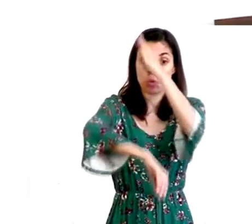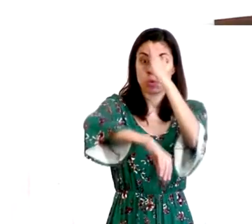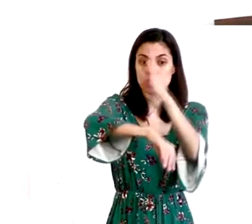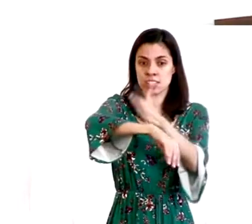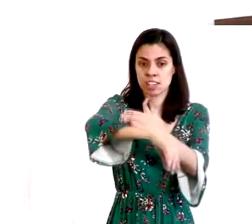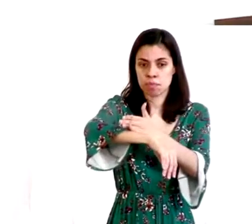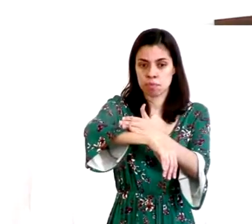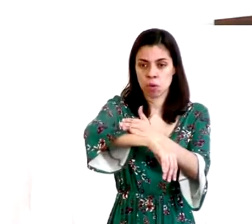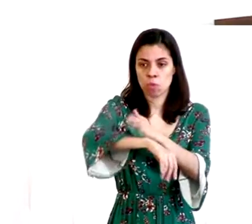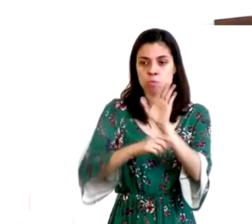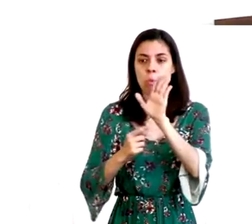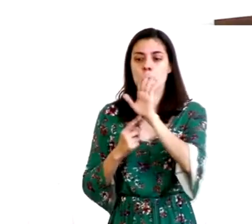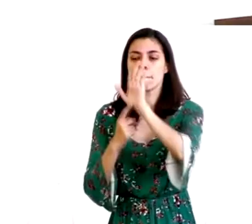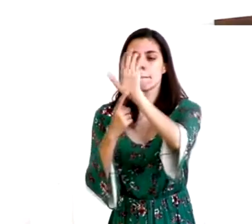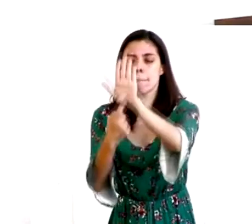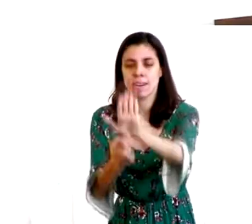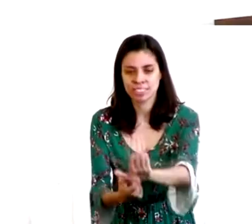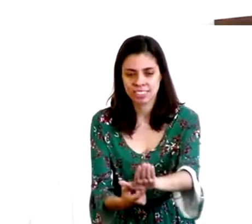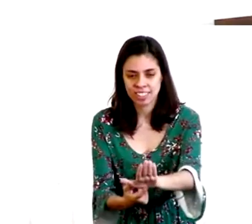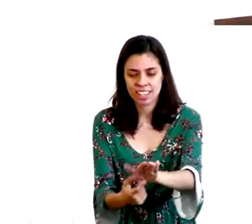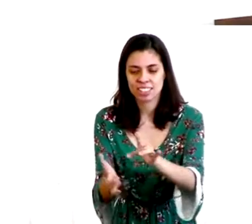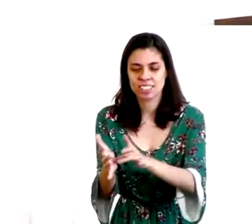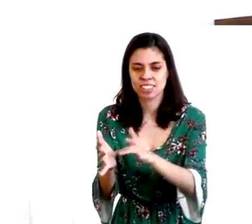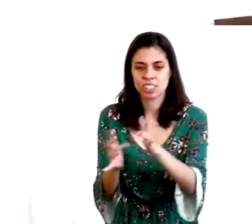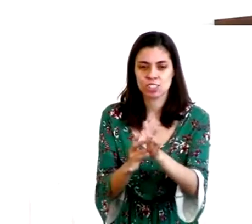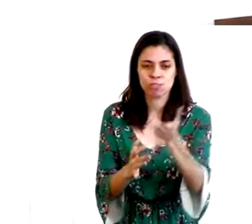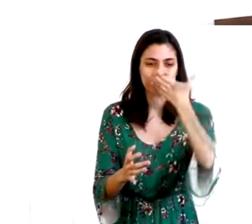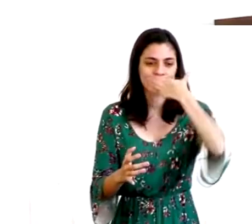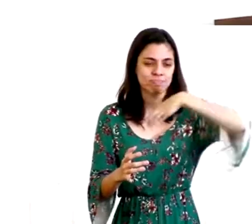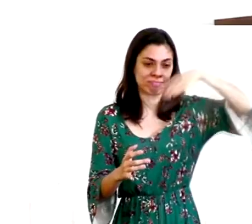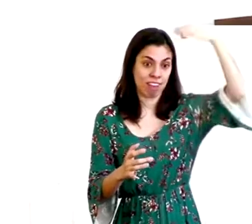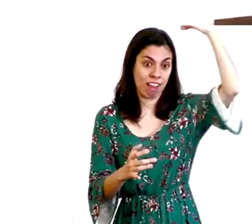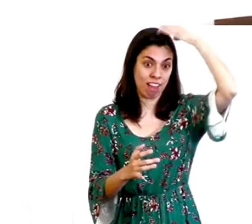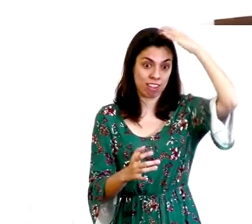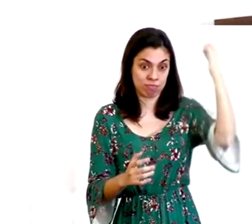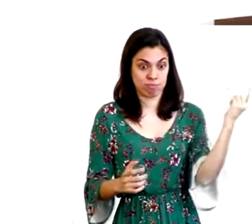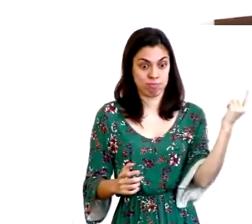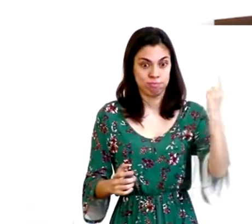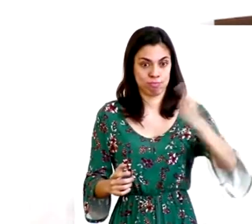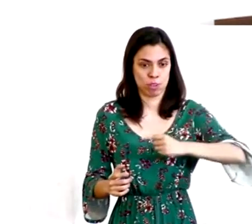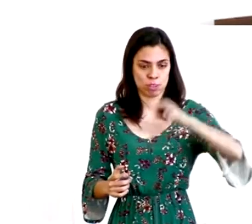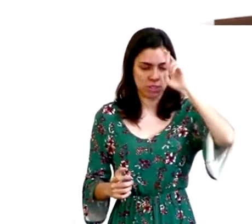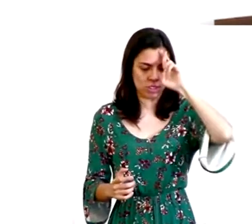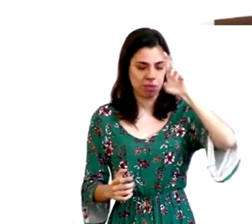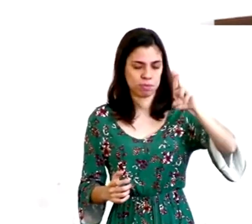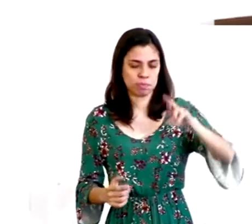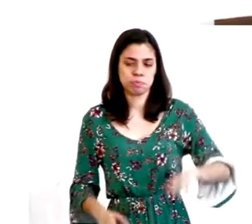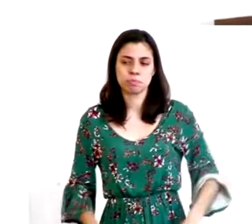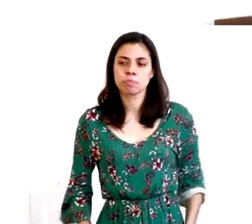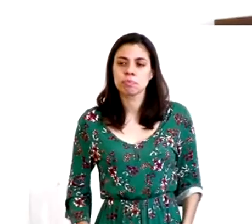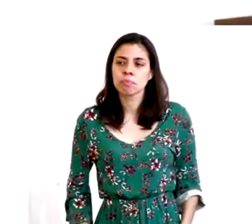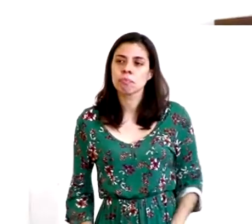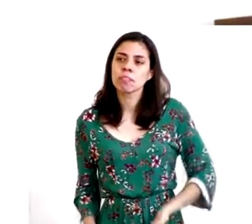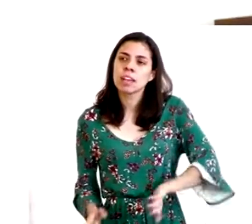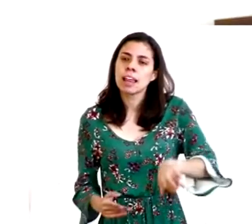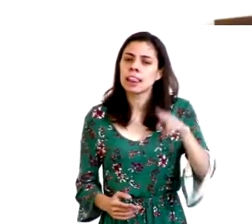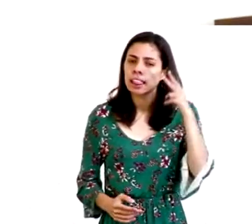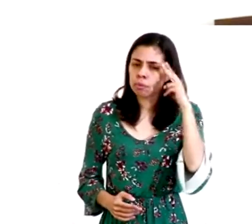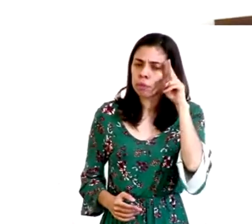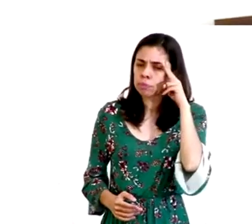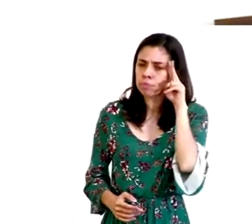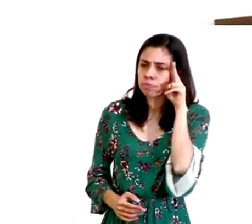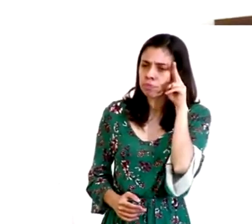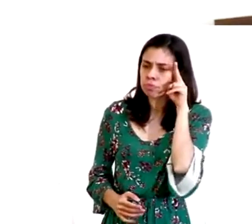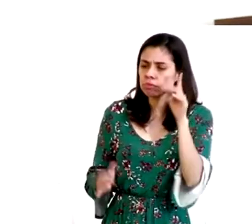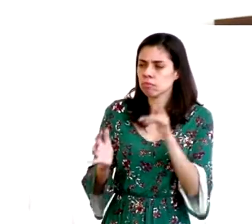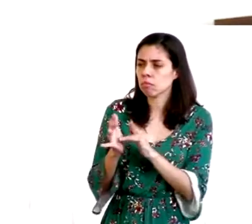sua autoridade e o seu senhorio. Por exemplo, quando Jesus interpreta a lei e